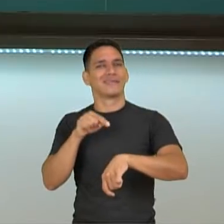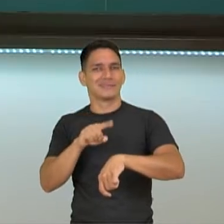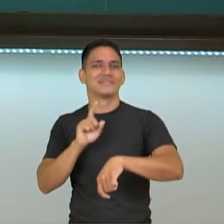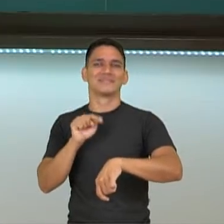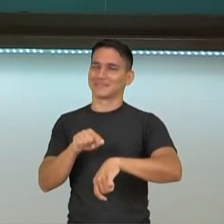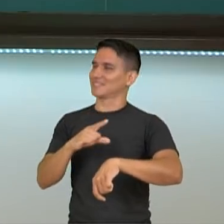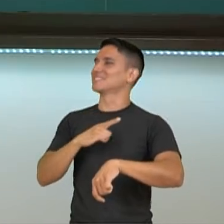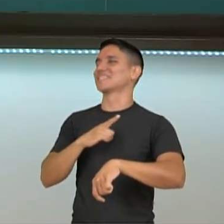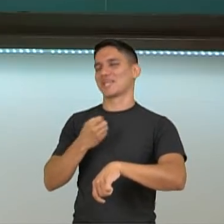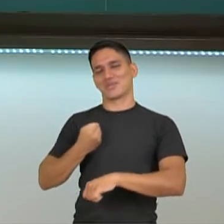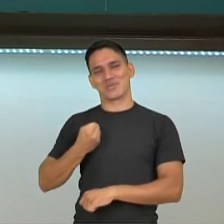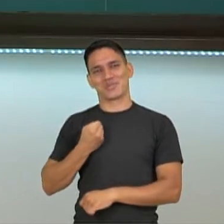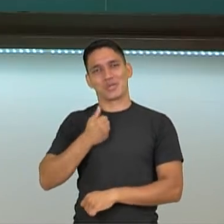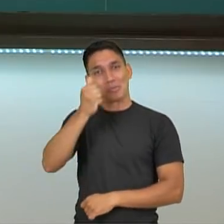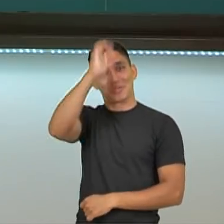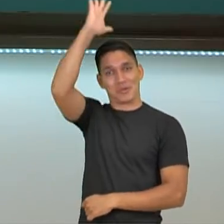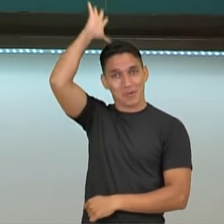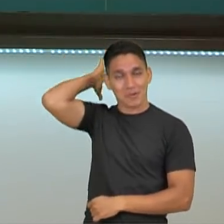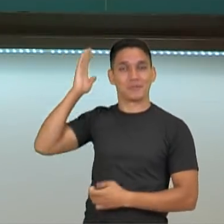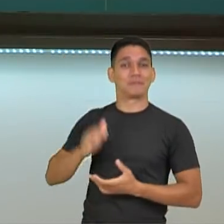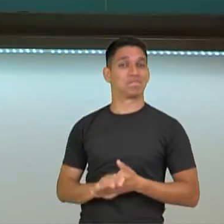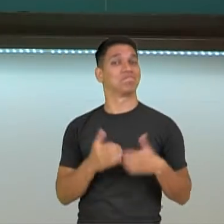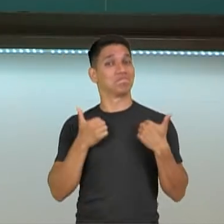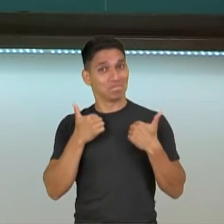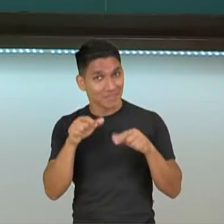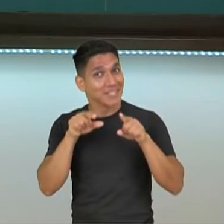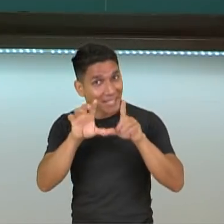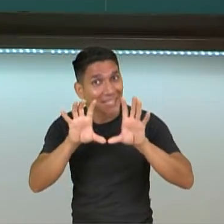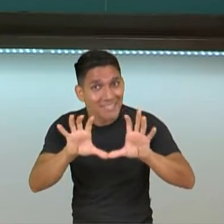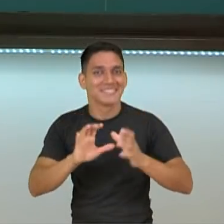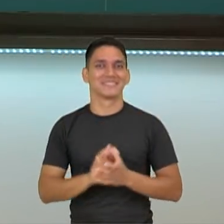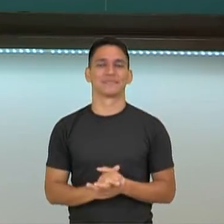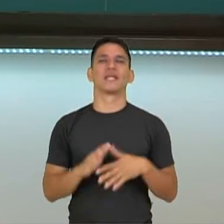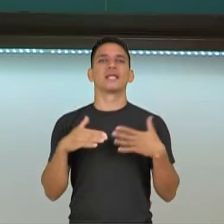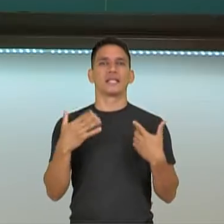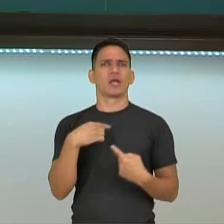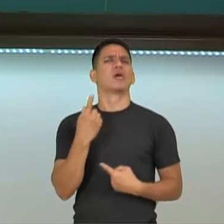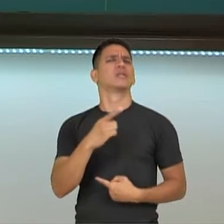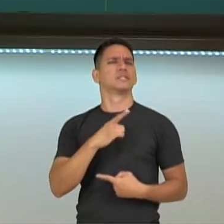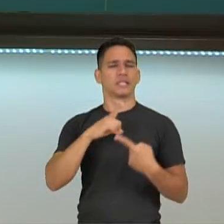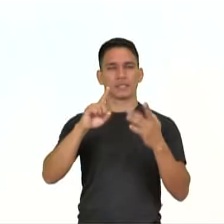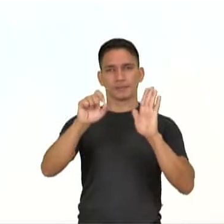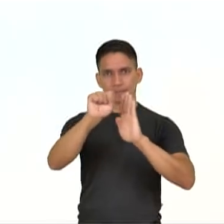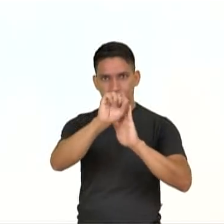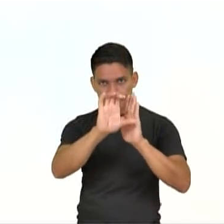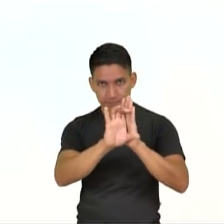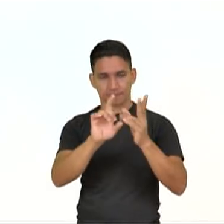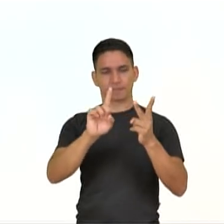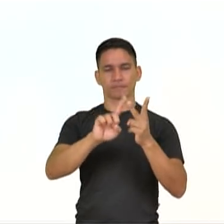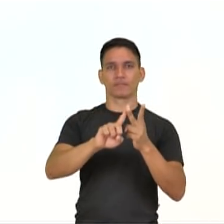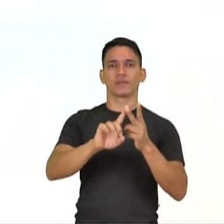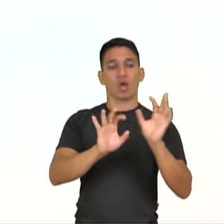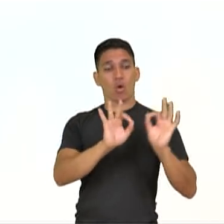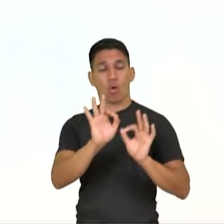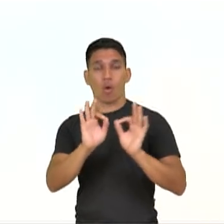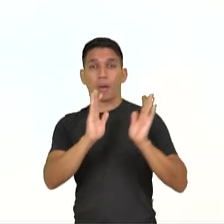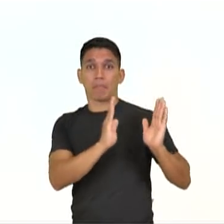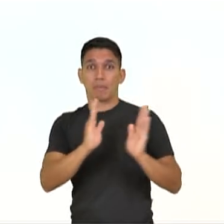os números escritos em números romanos. Muito bem. Então a gente pode ver no século, na ordenação de